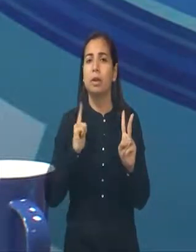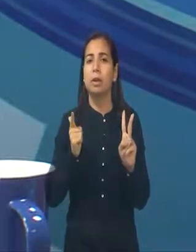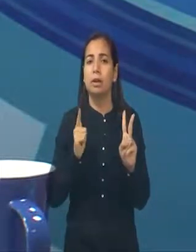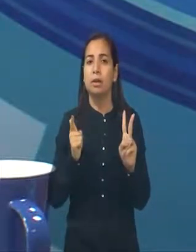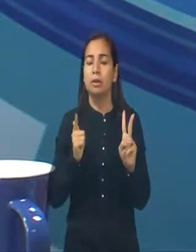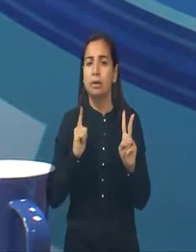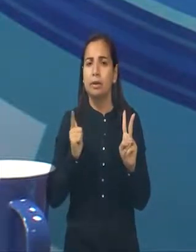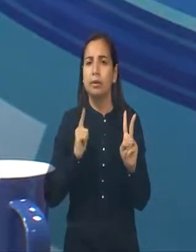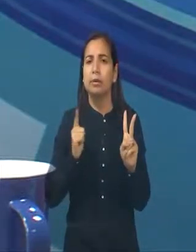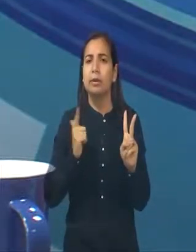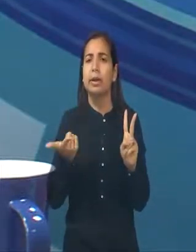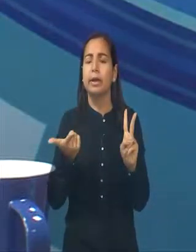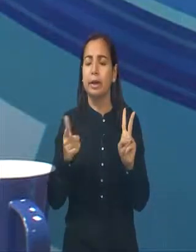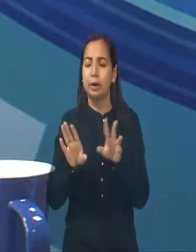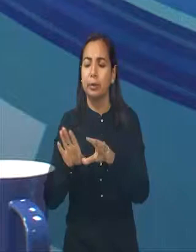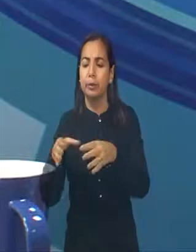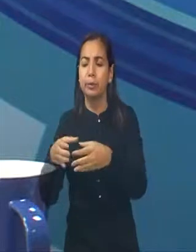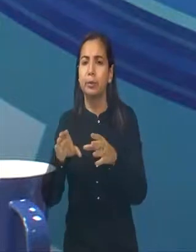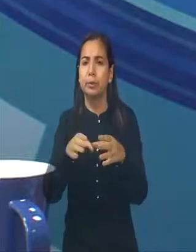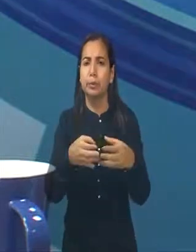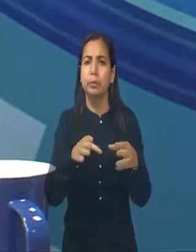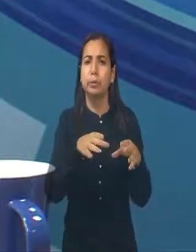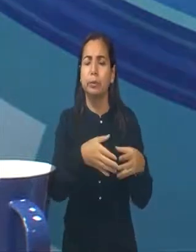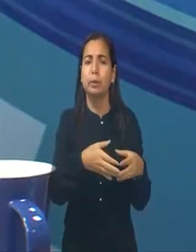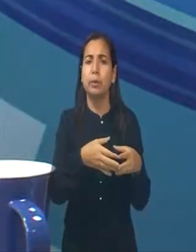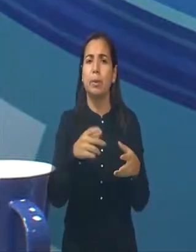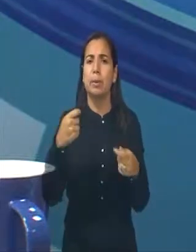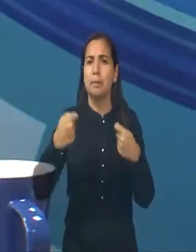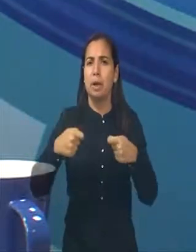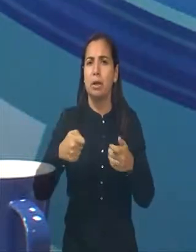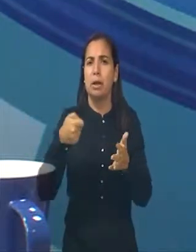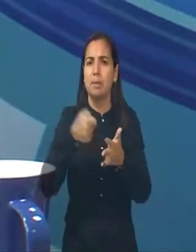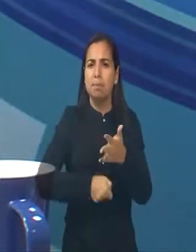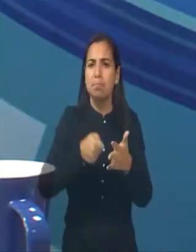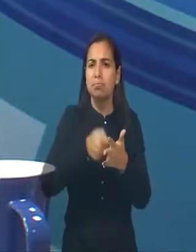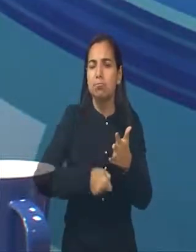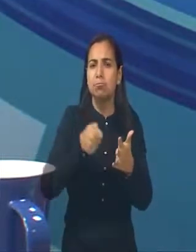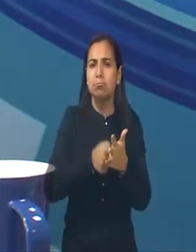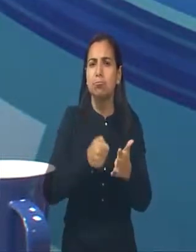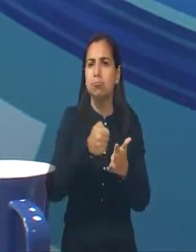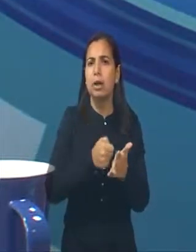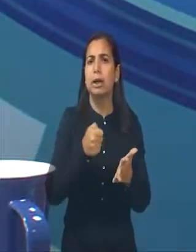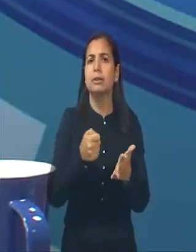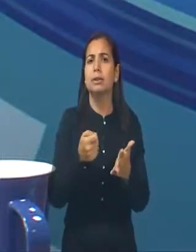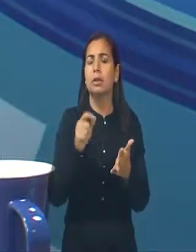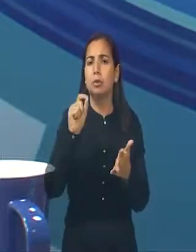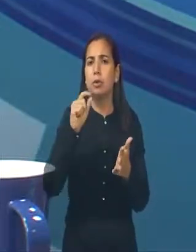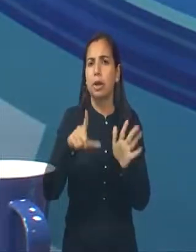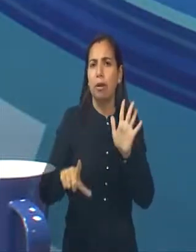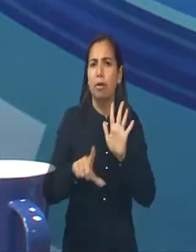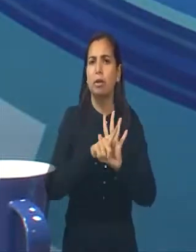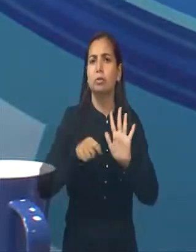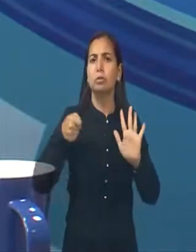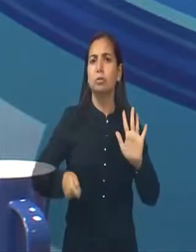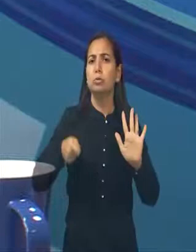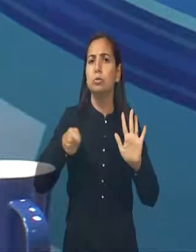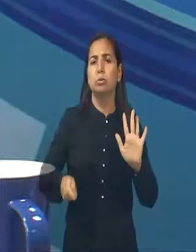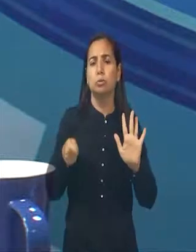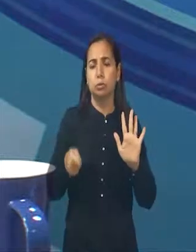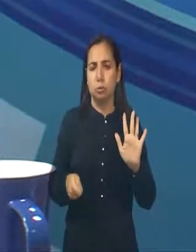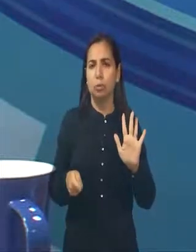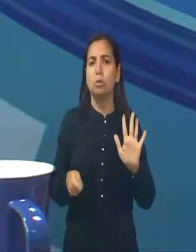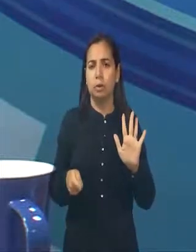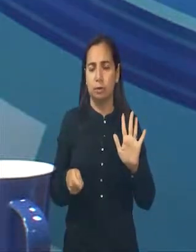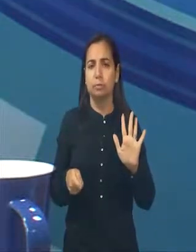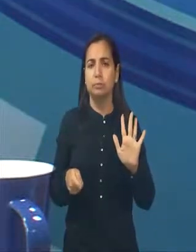a determinados grupos fazerem pressão por uma legislação mais dura e restritiva de